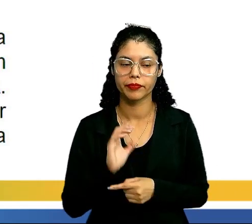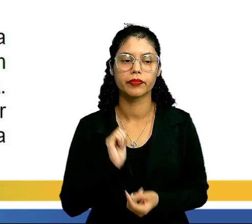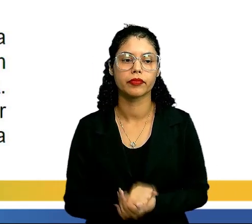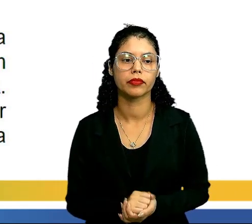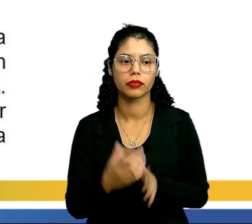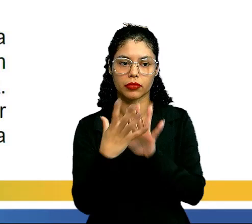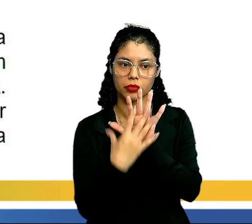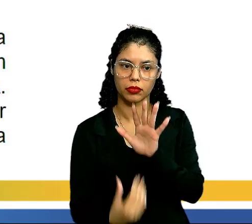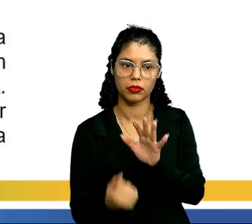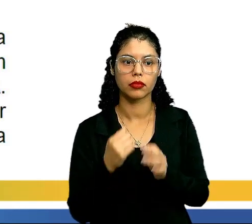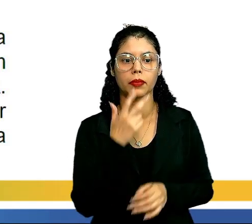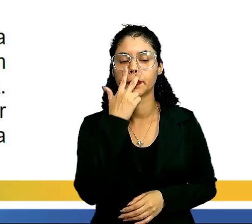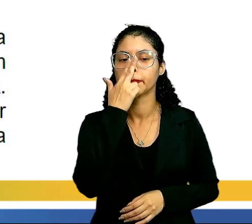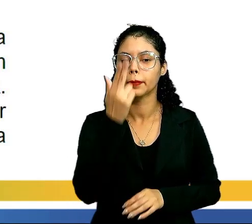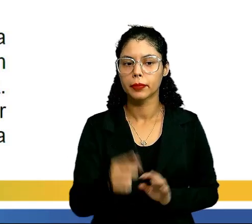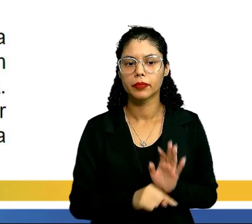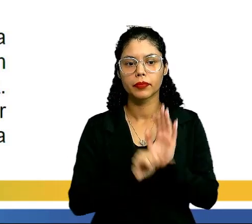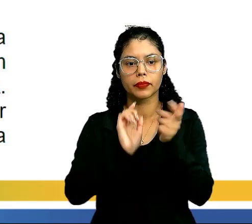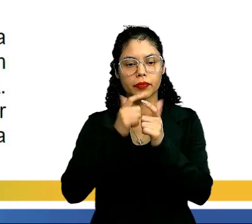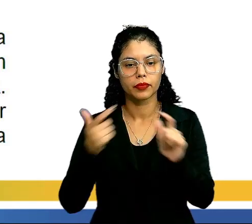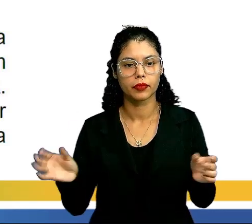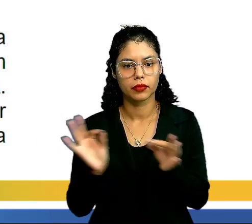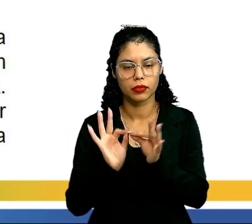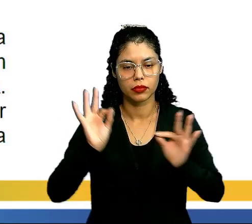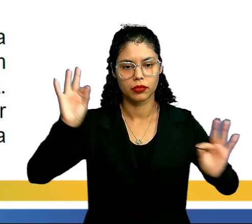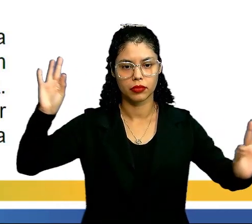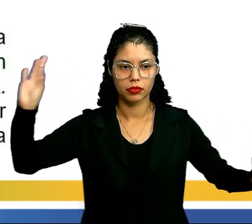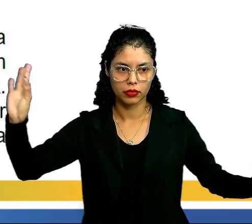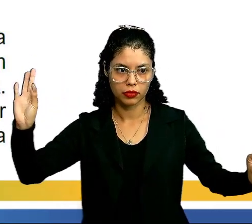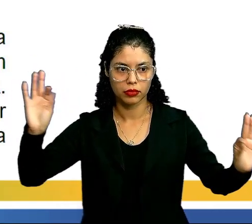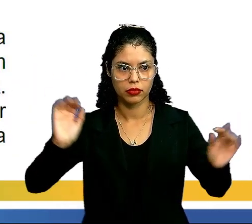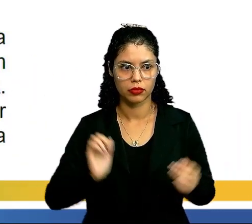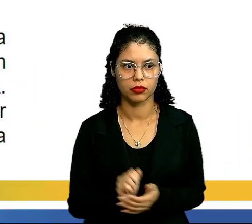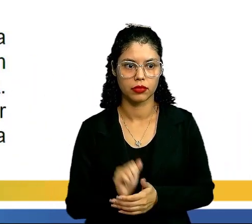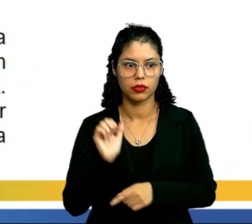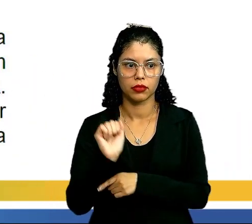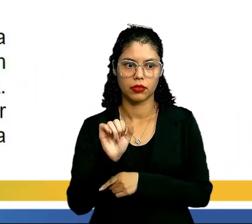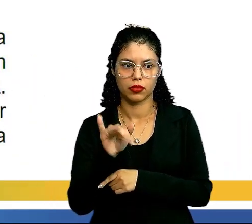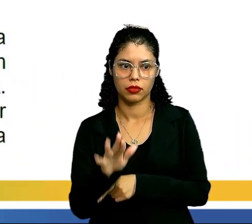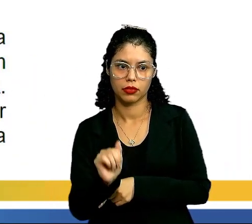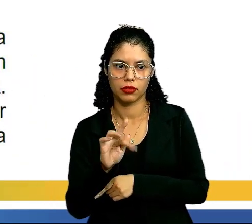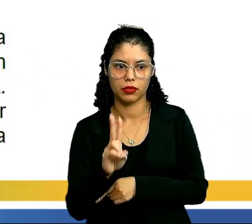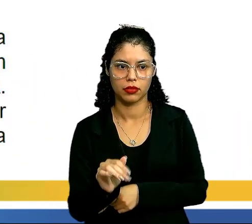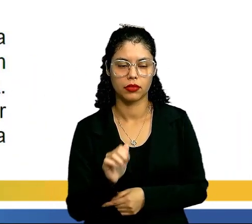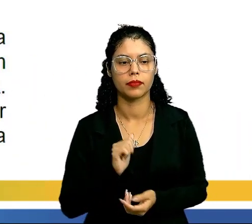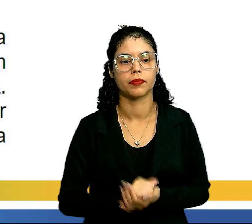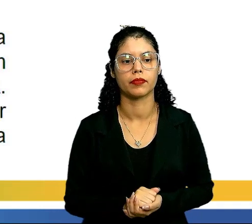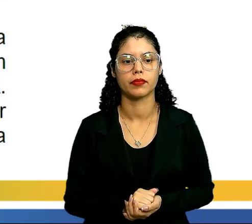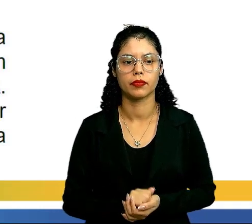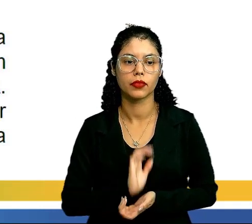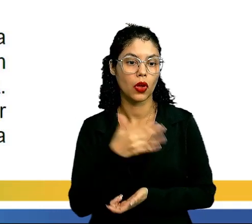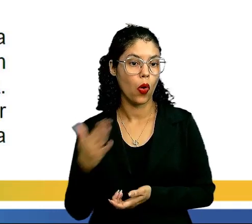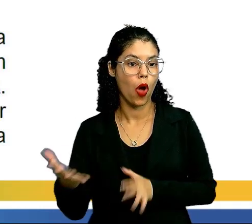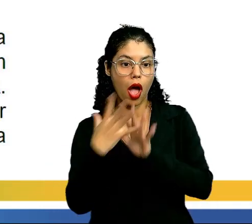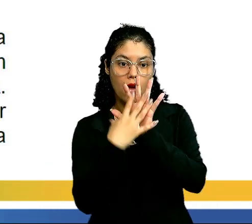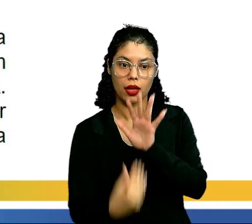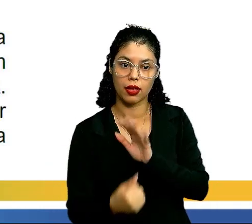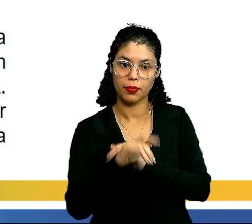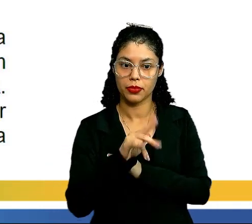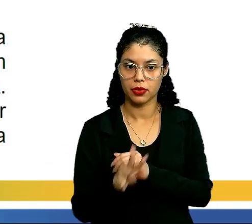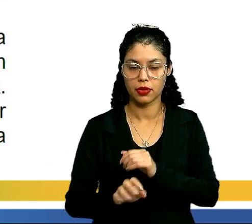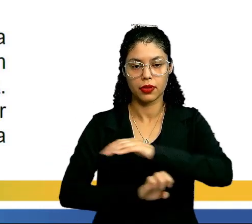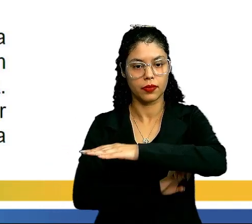C. A projeção de Mercator parece indicar uma grande distância entre a Ásia e a Américas, enquanto a